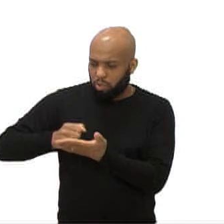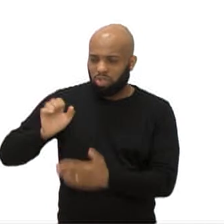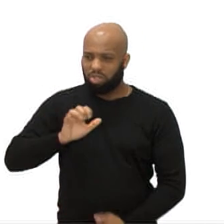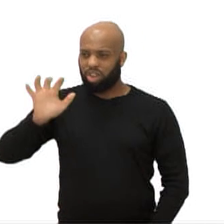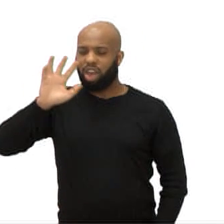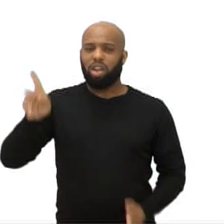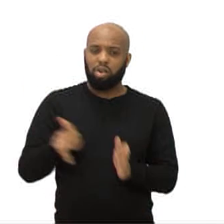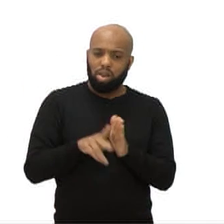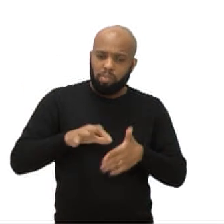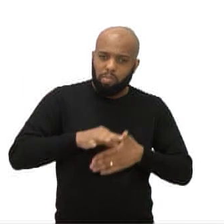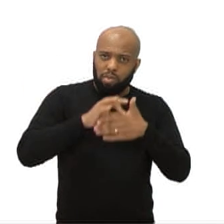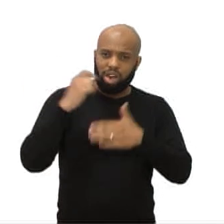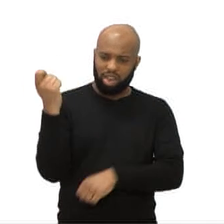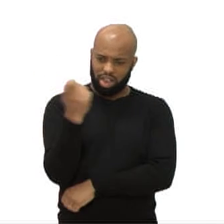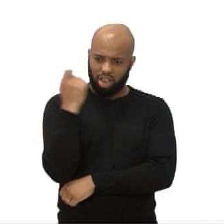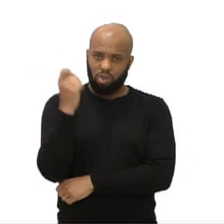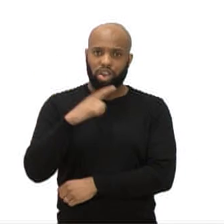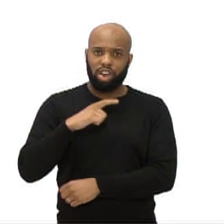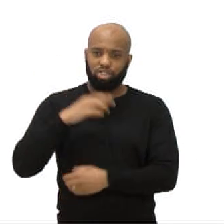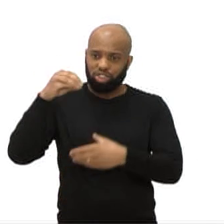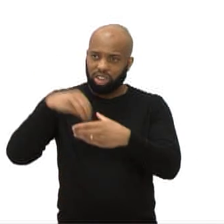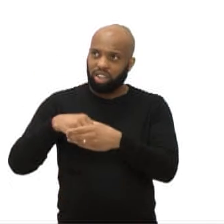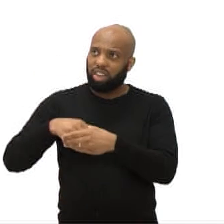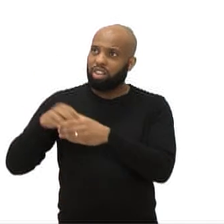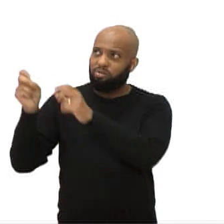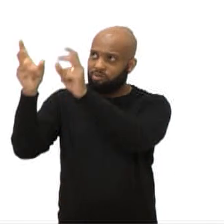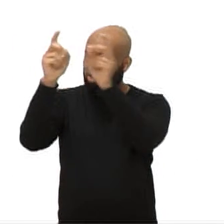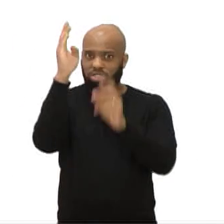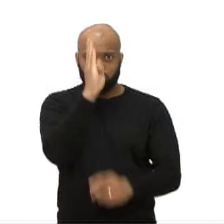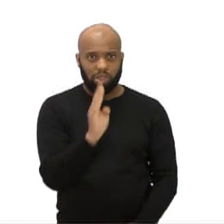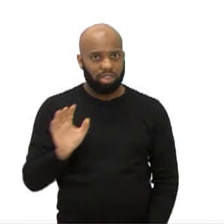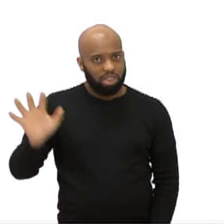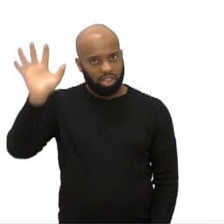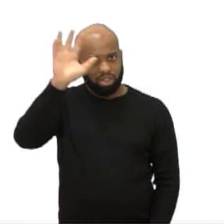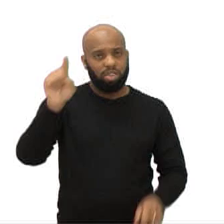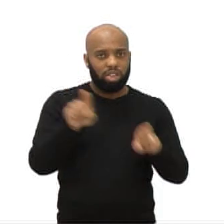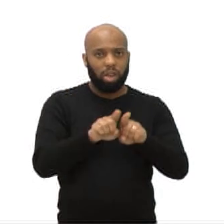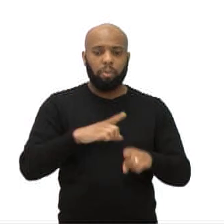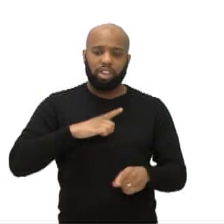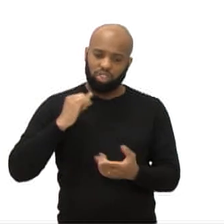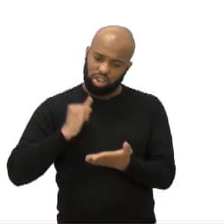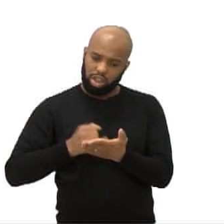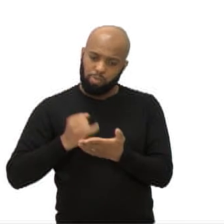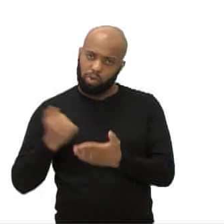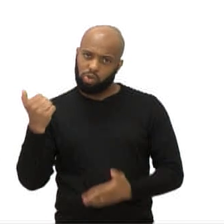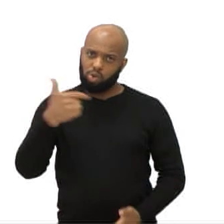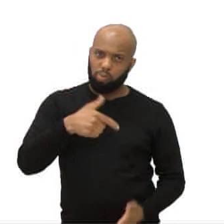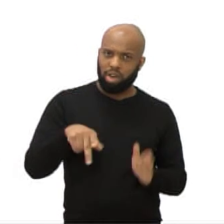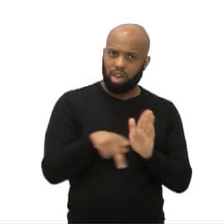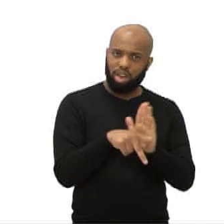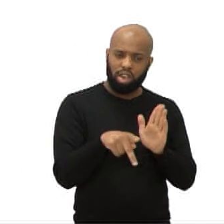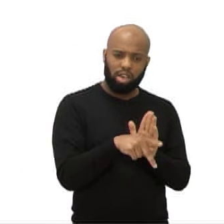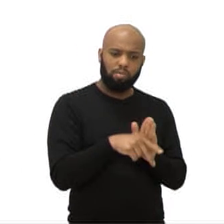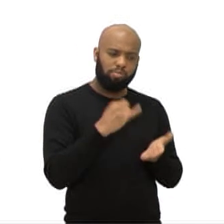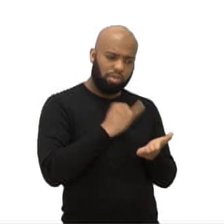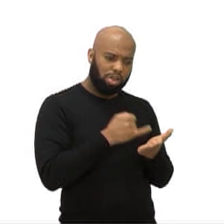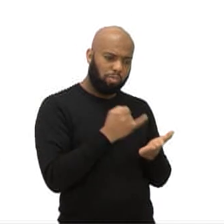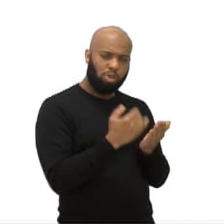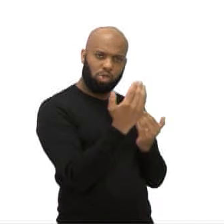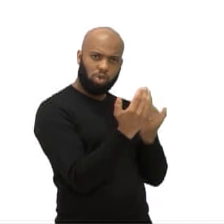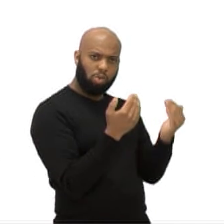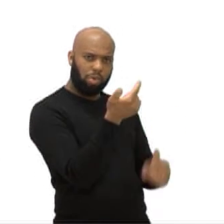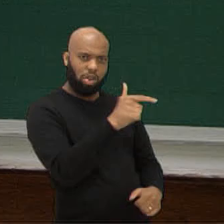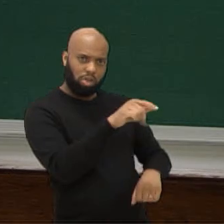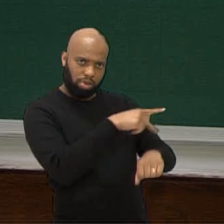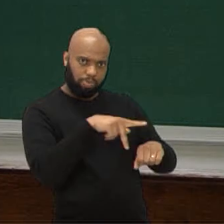sobre a carne gaúcha no comércio interprovincial e principalmente pelo imposto ser maior para a província nacional comparado ao